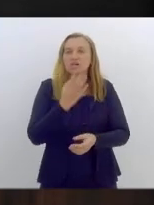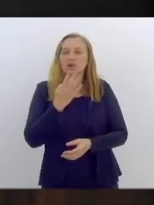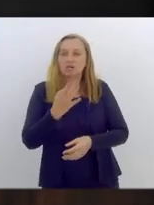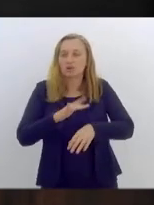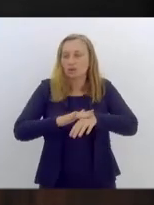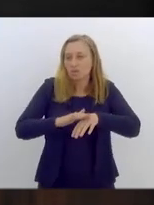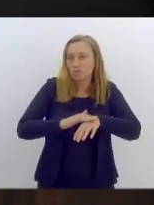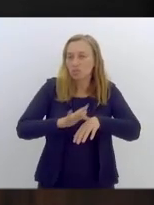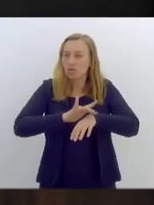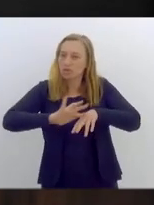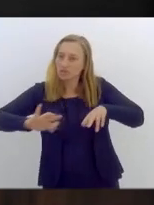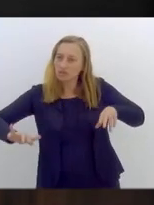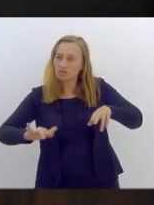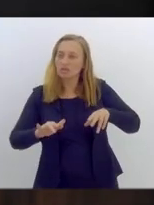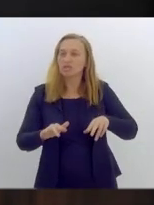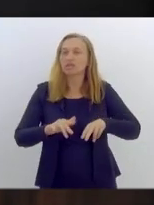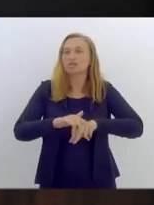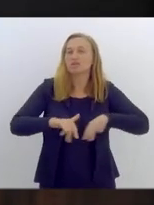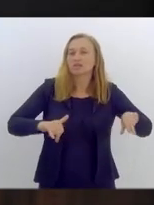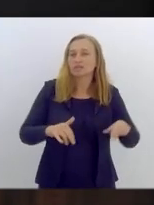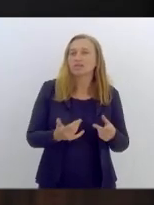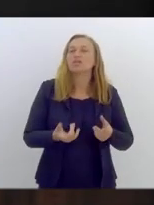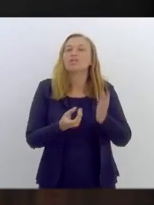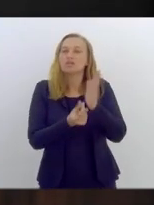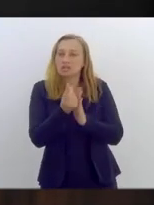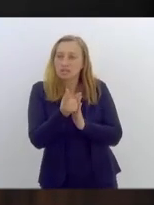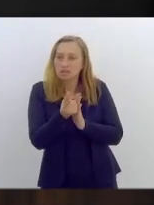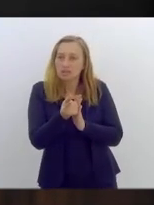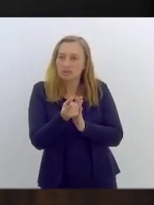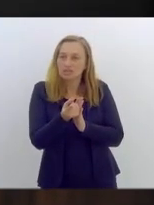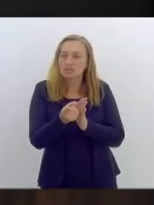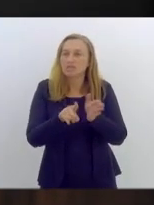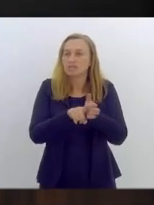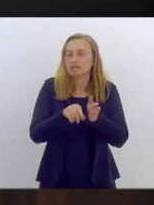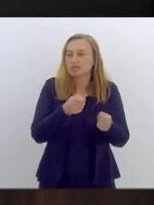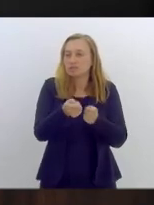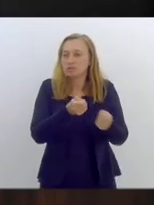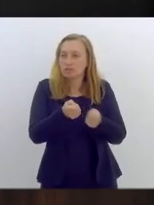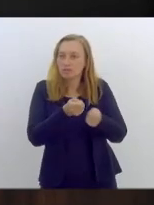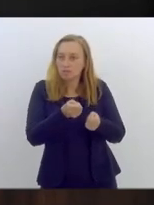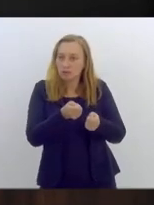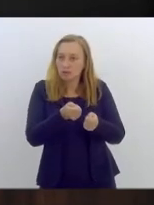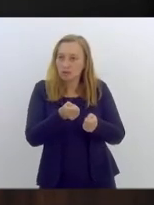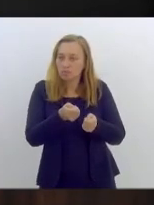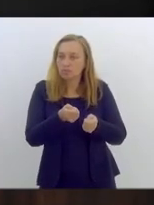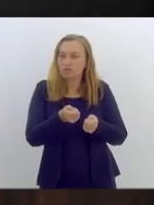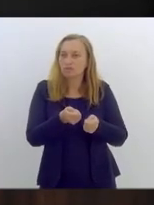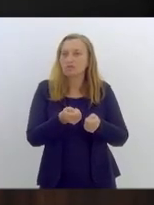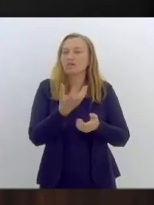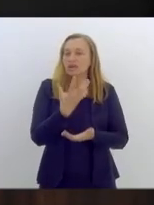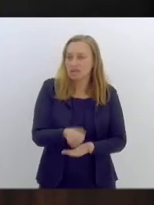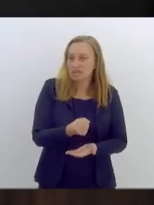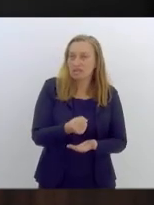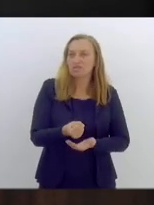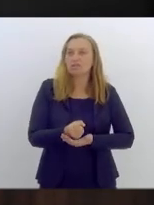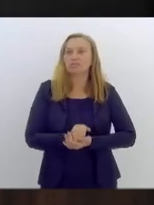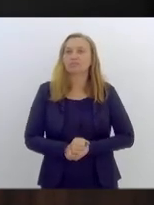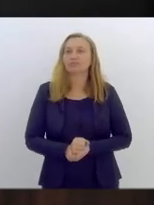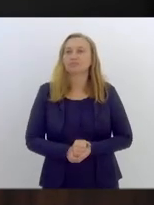Religião, Procedência Nacional Favorável, de Orçamento, Finanças, Fiscalização Financeira e Controle